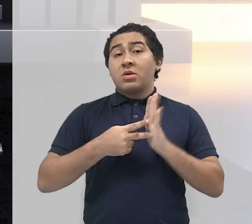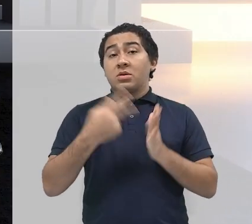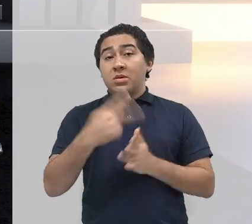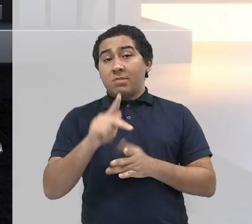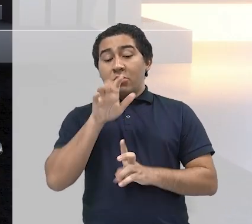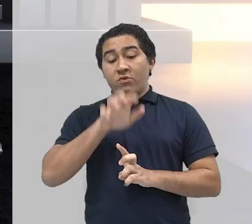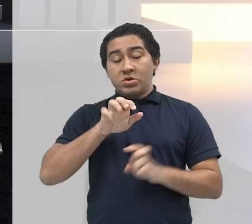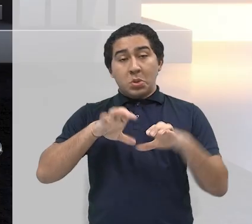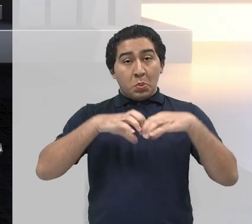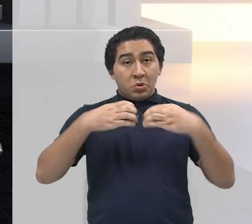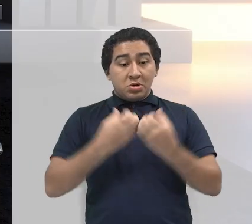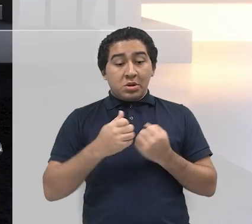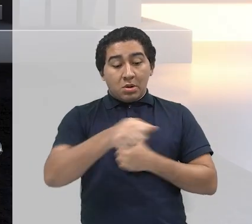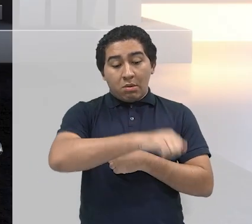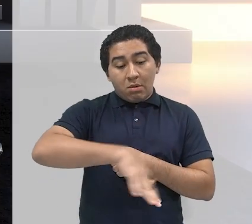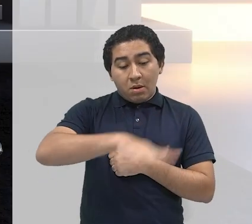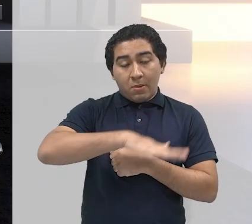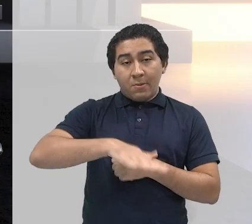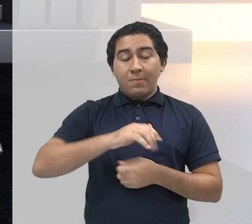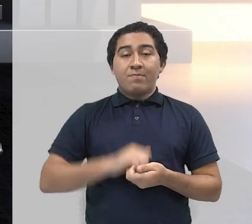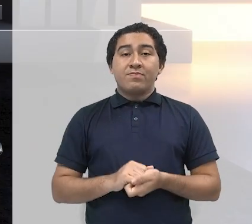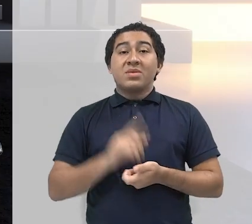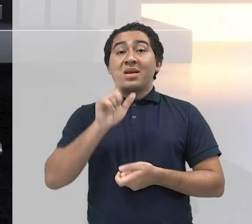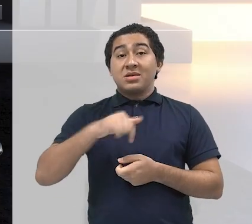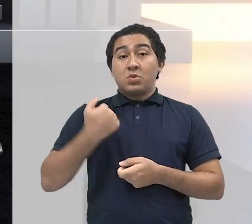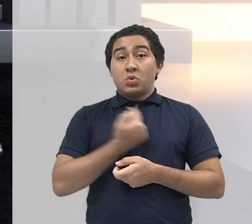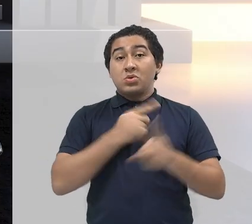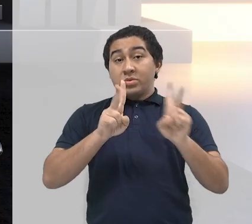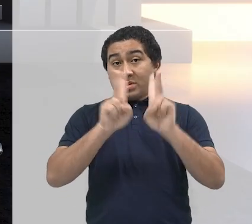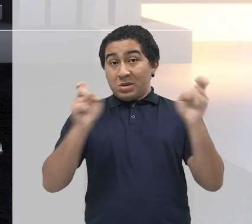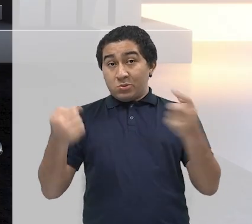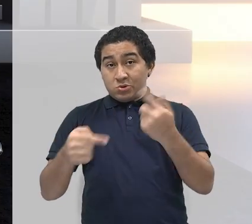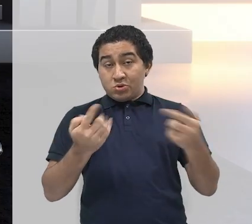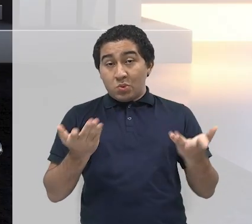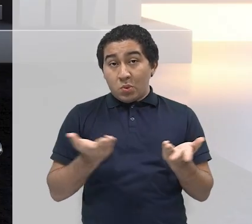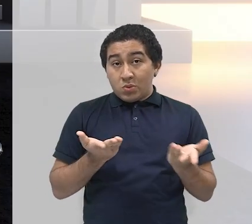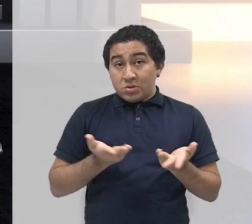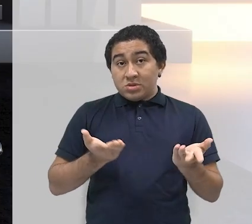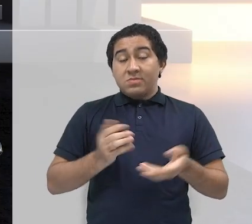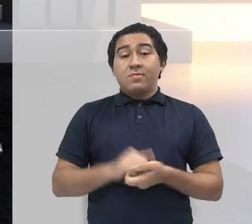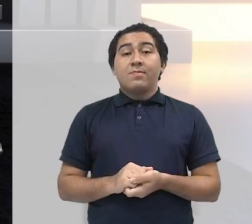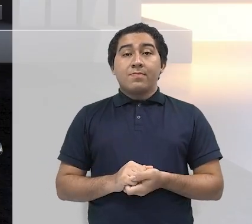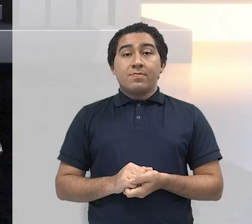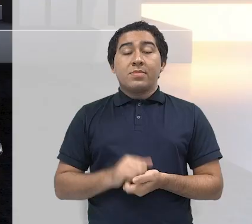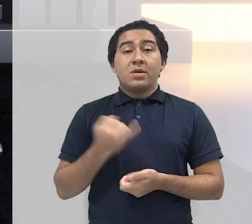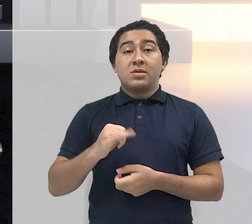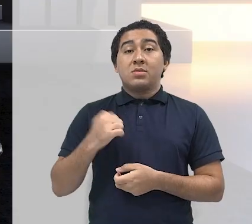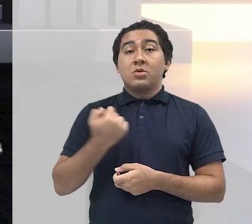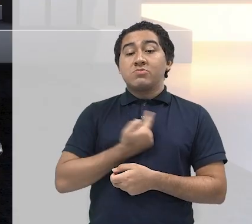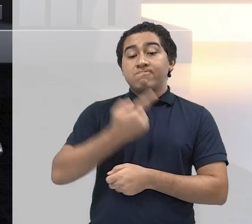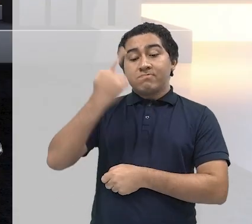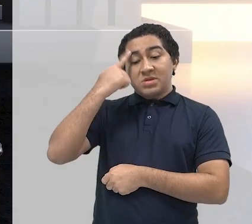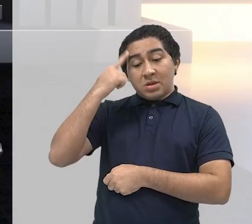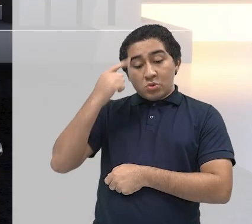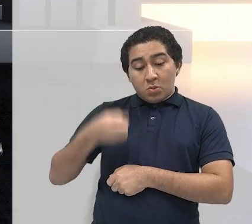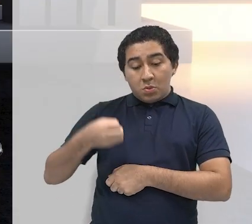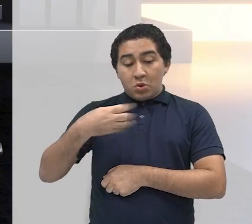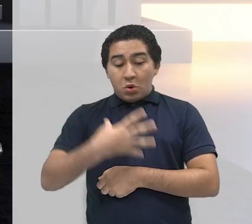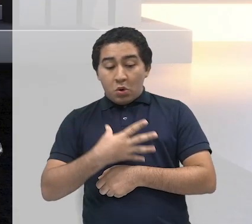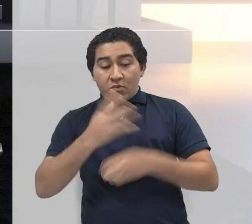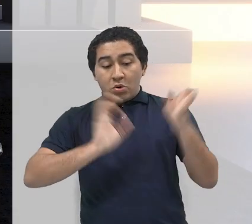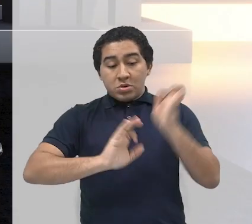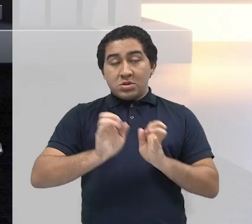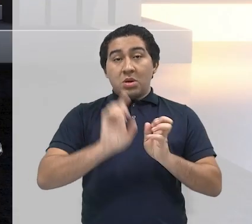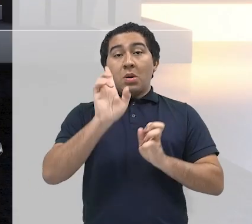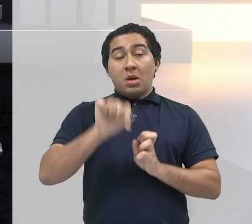influencia essas comunidades locais? É justamente sobre isso que a gente vai falar. E, na verdade, quando nós falamos em uma nova ordem econômica, nós